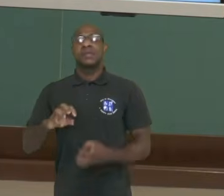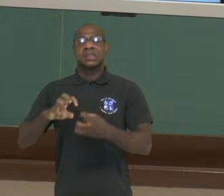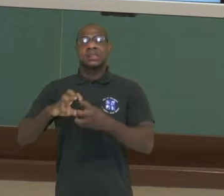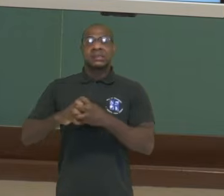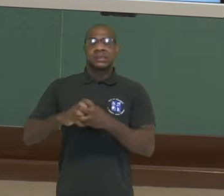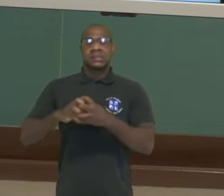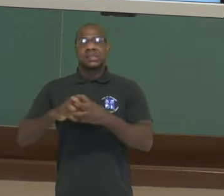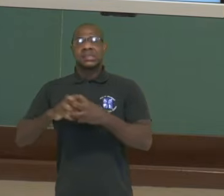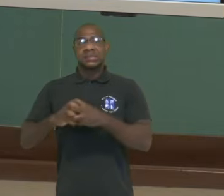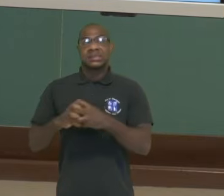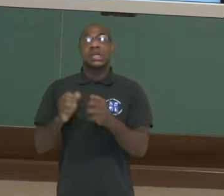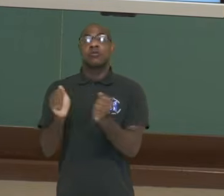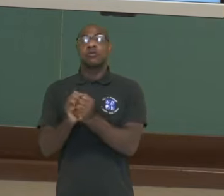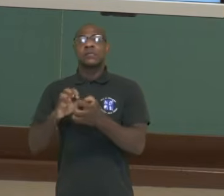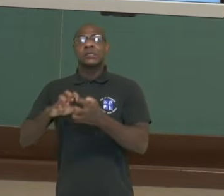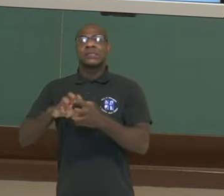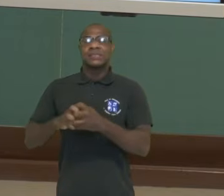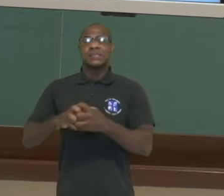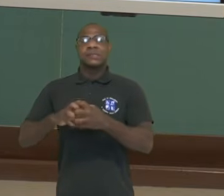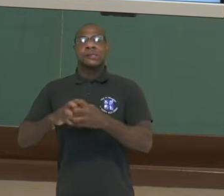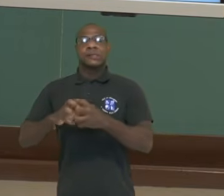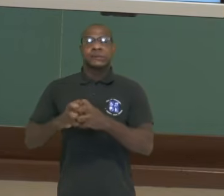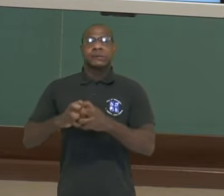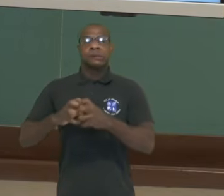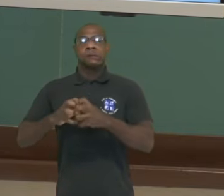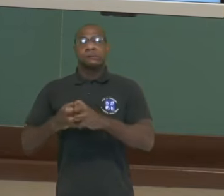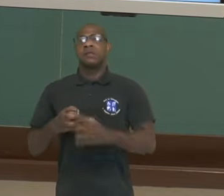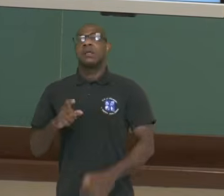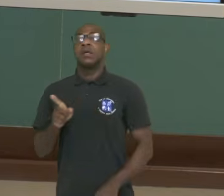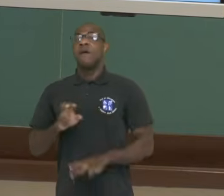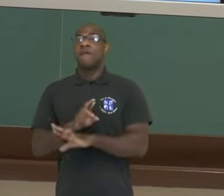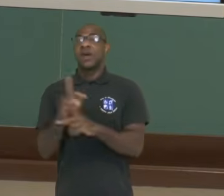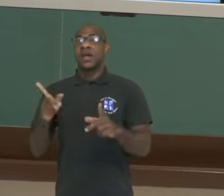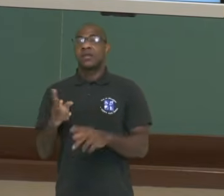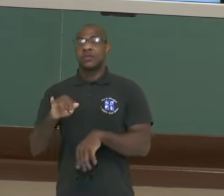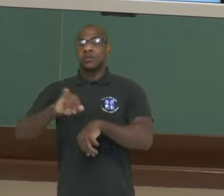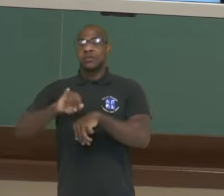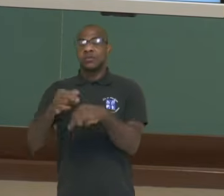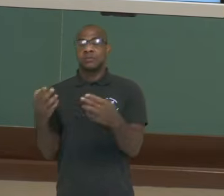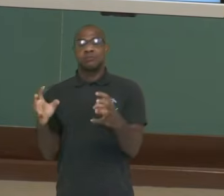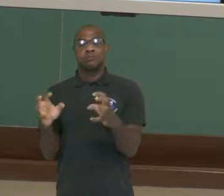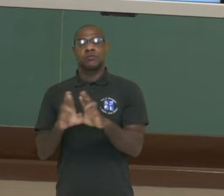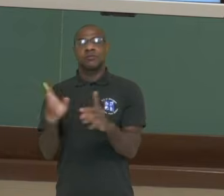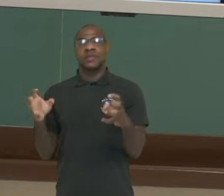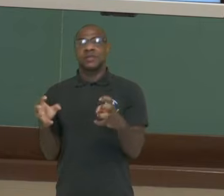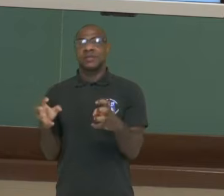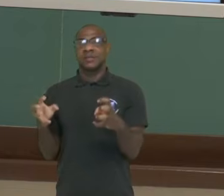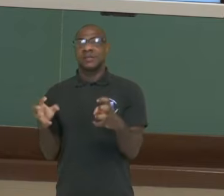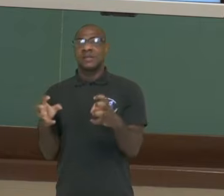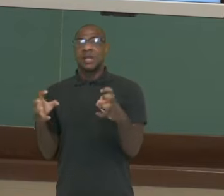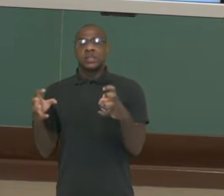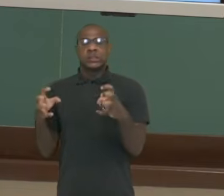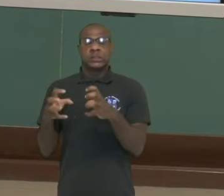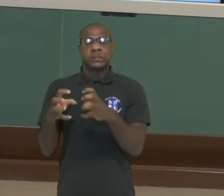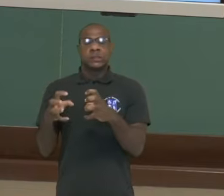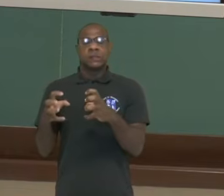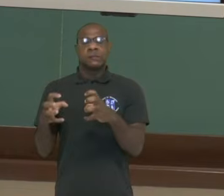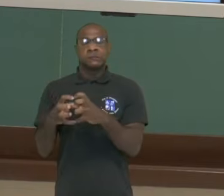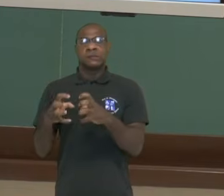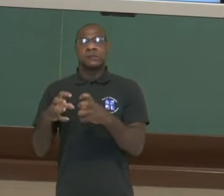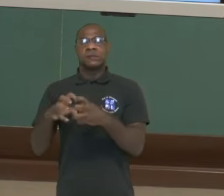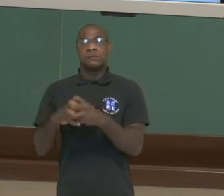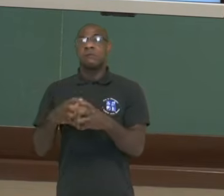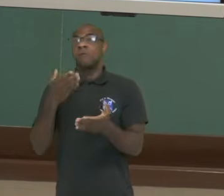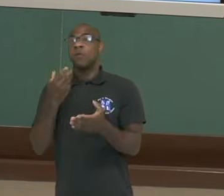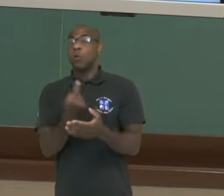de composição diferente, tá? São atritados, um irá